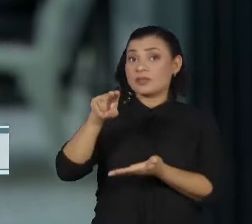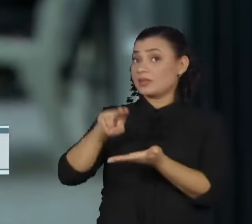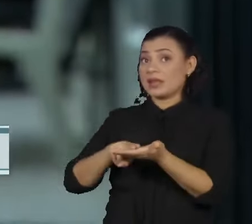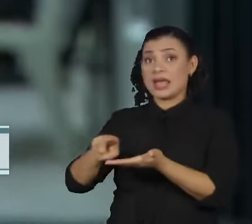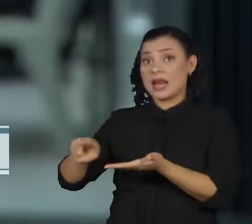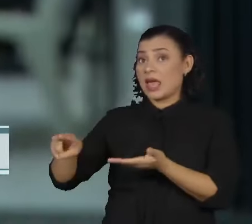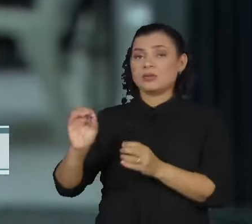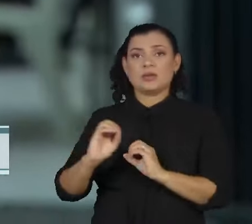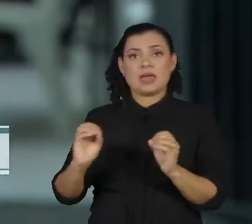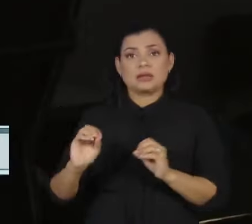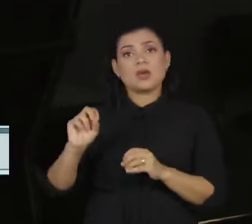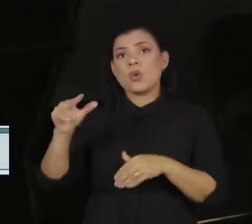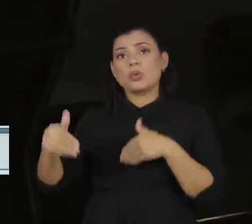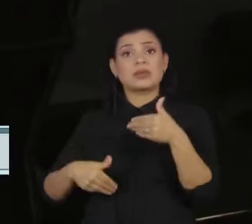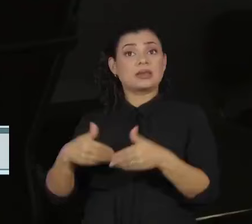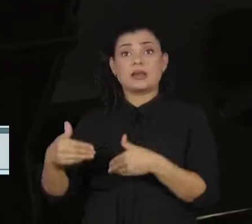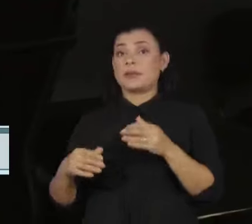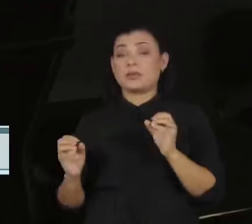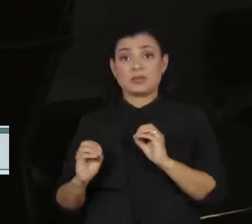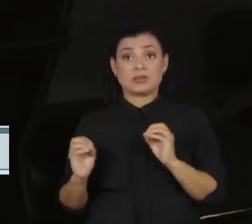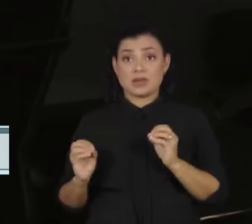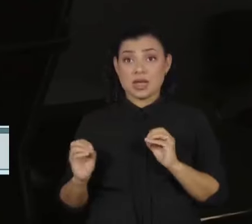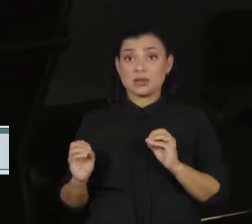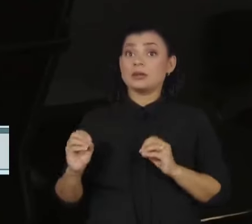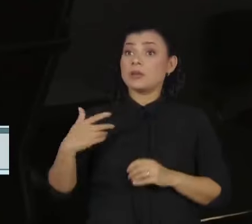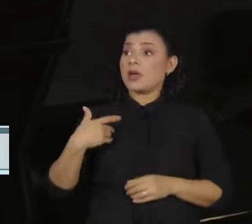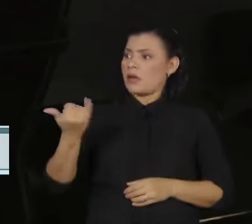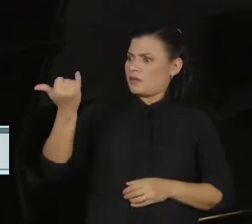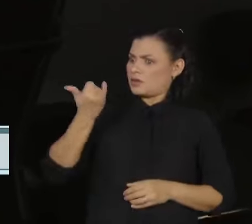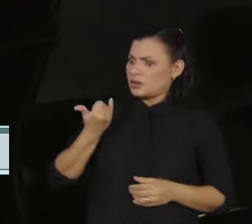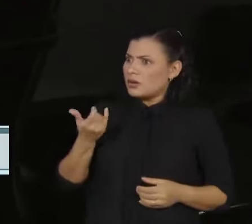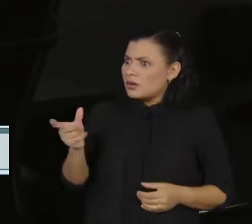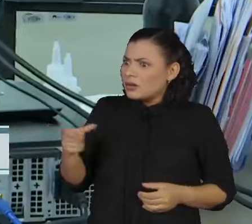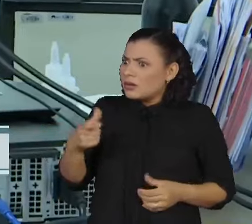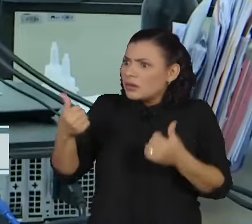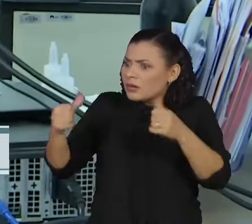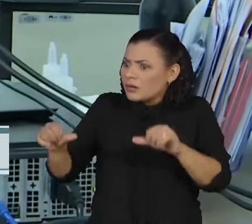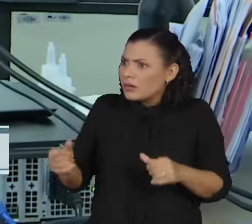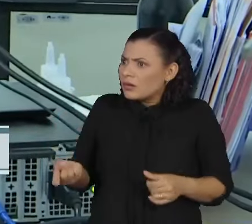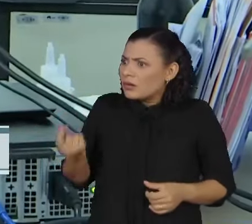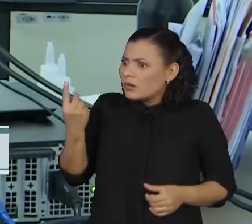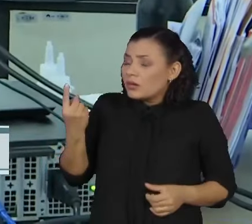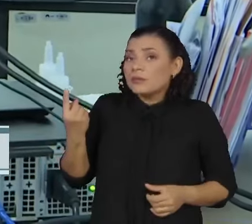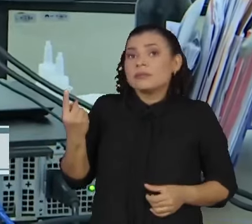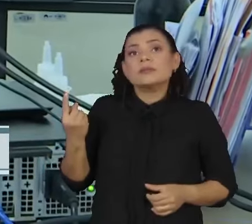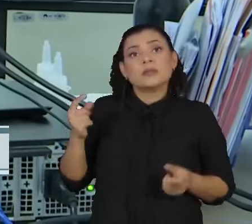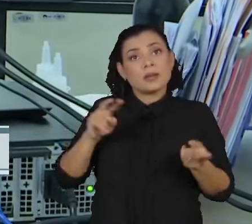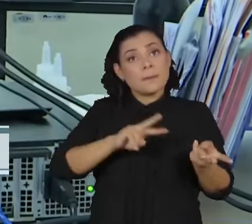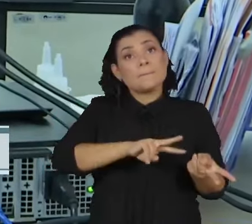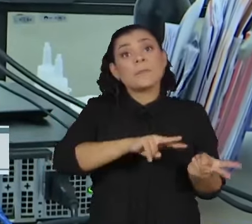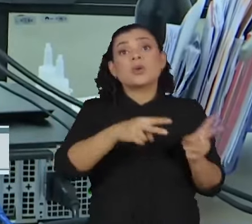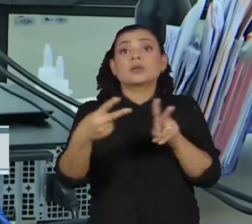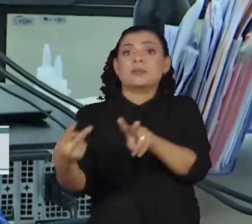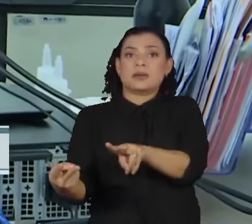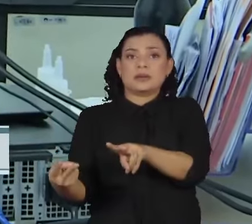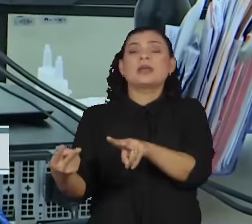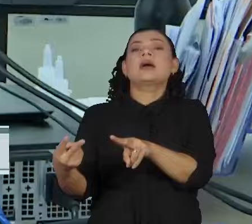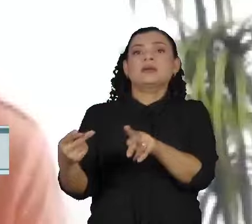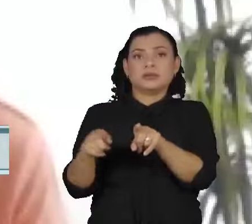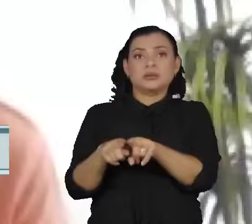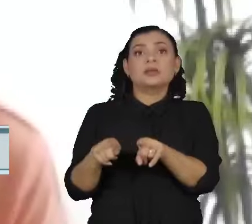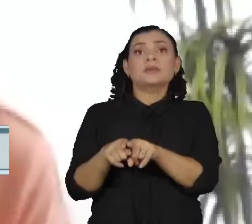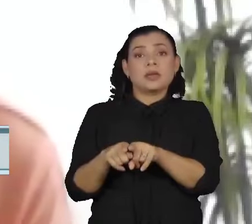nem recebendo tratamento e foi informado sobre a rescisão do contrato, a portabilidade de carências é uma